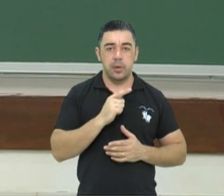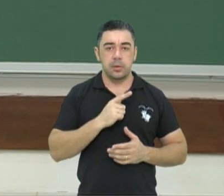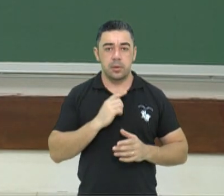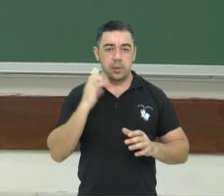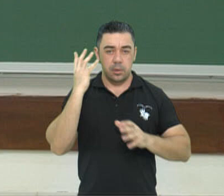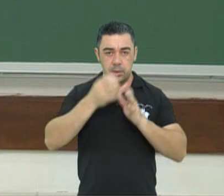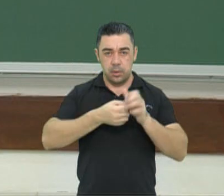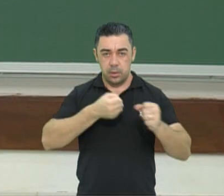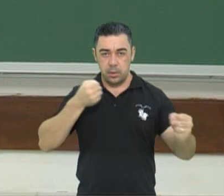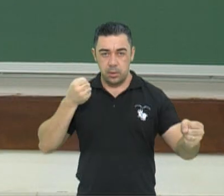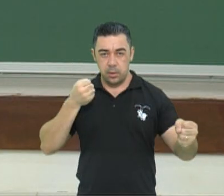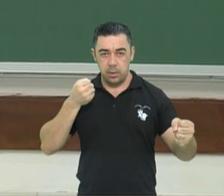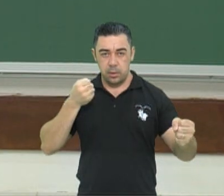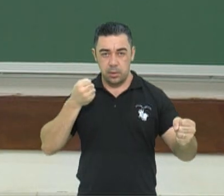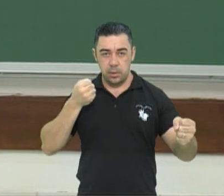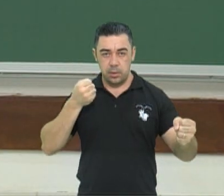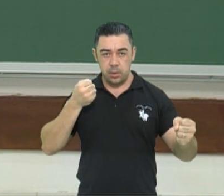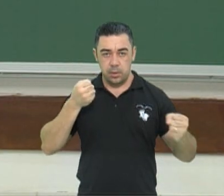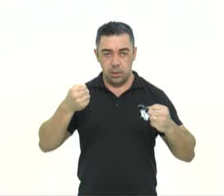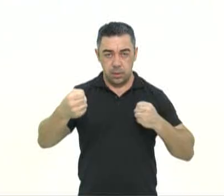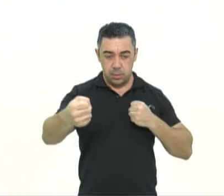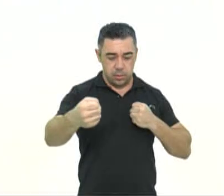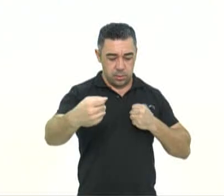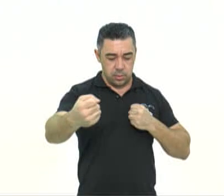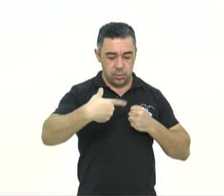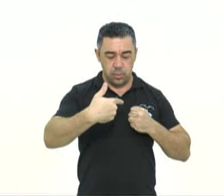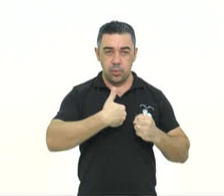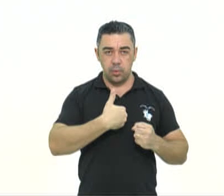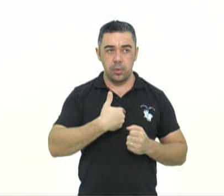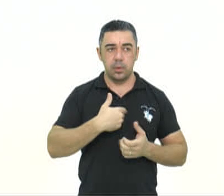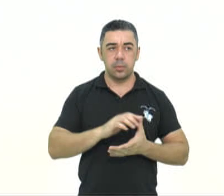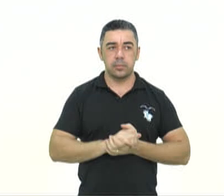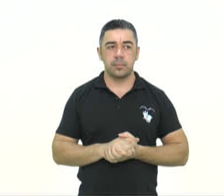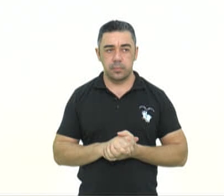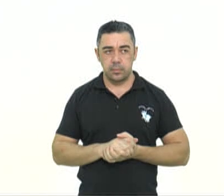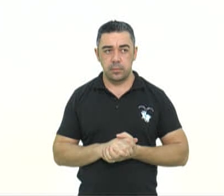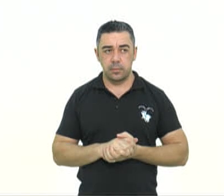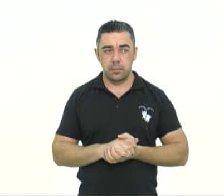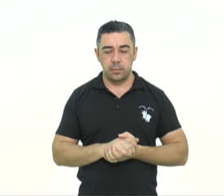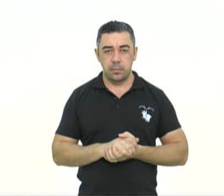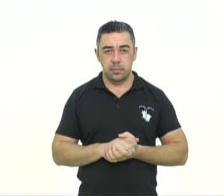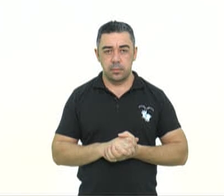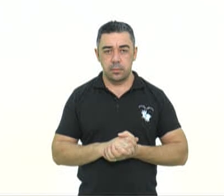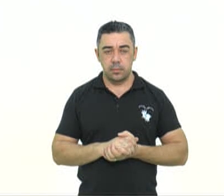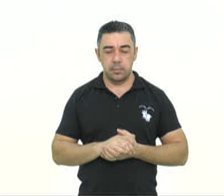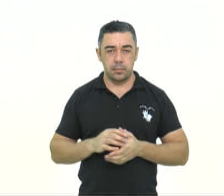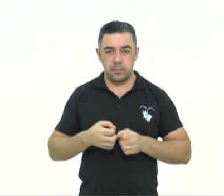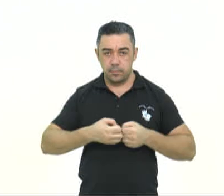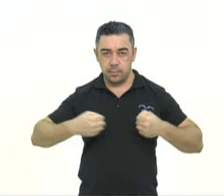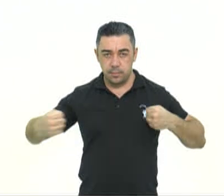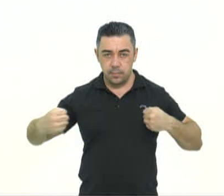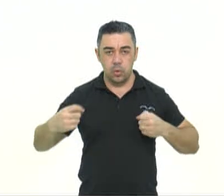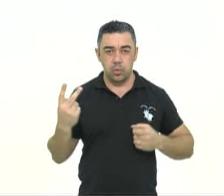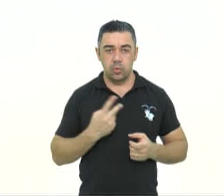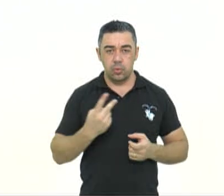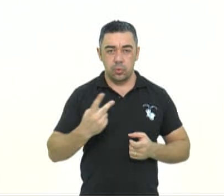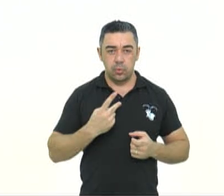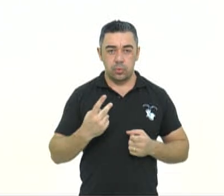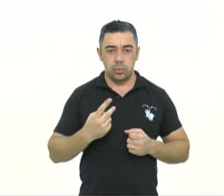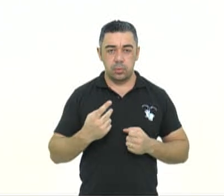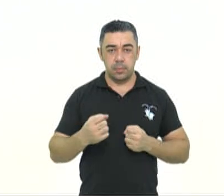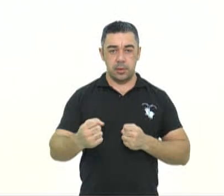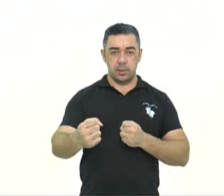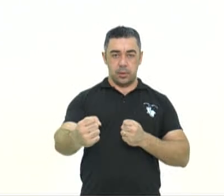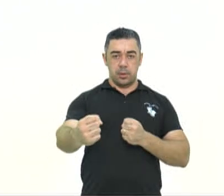arco, os dois juntos, e o arco apontado para ela, para o coração dela. Marina com uma flecha em direção ao seu coração, se apoiando no arco, e o Ulai estica a corda. Os dois ficam inclinados para trás,